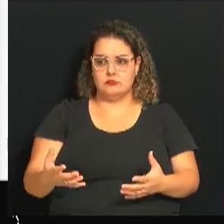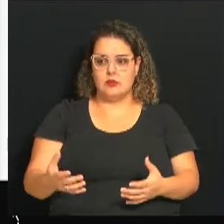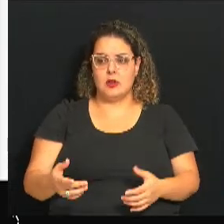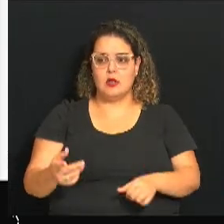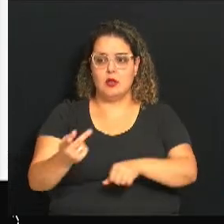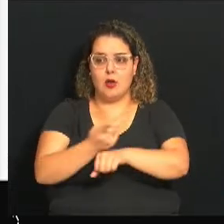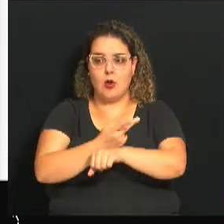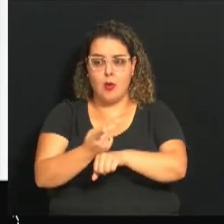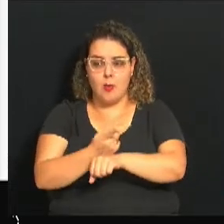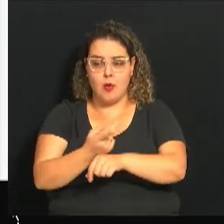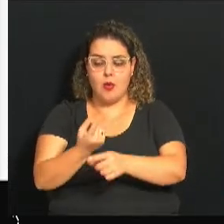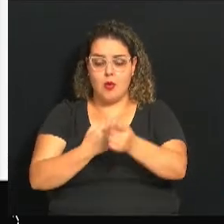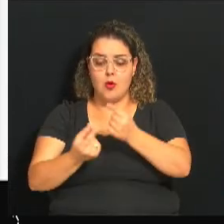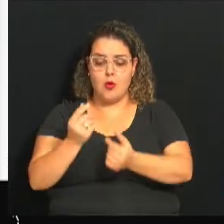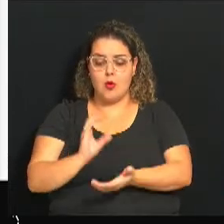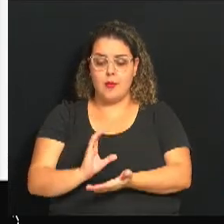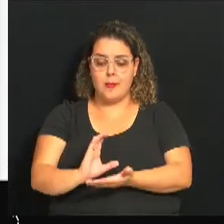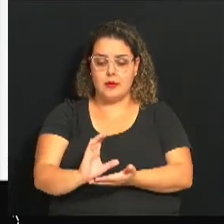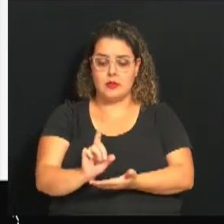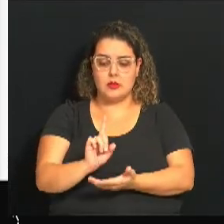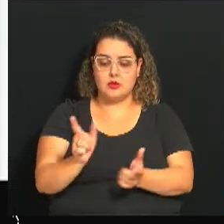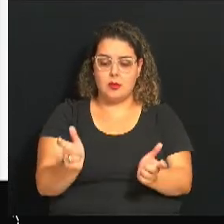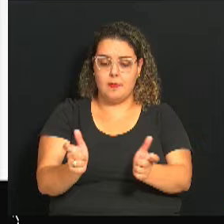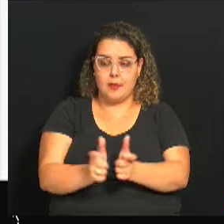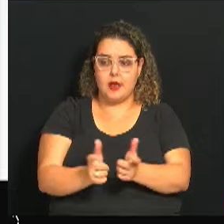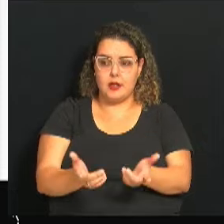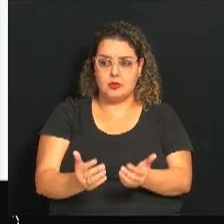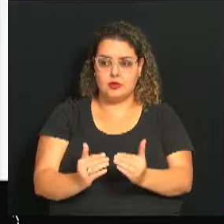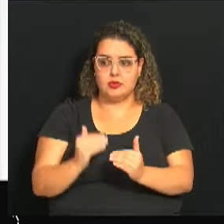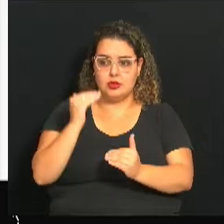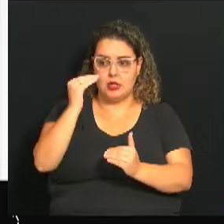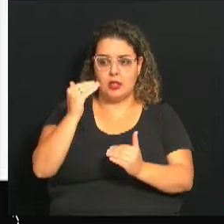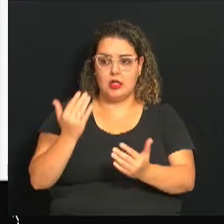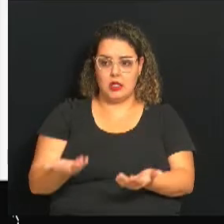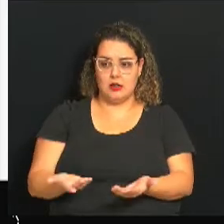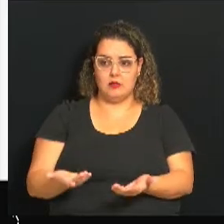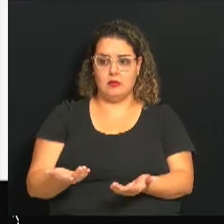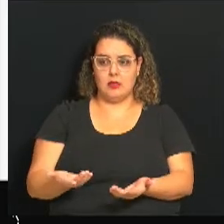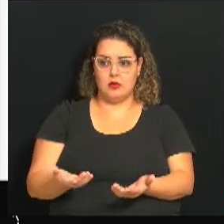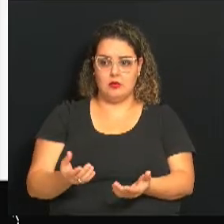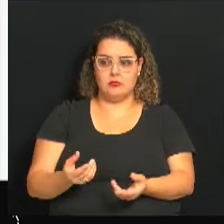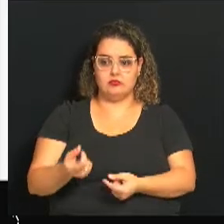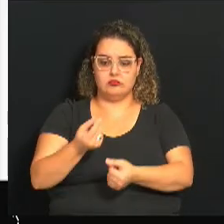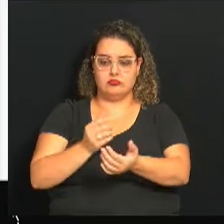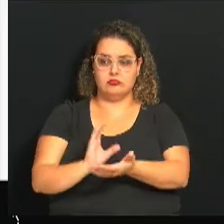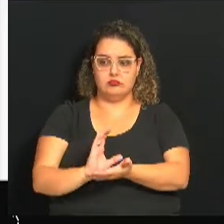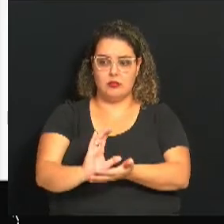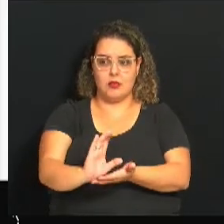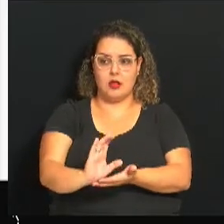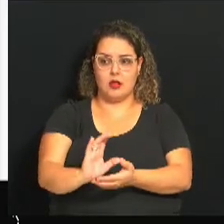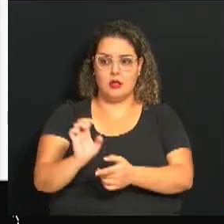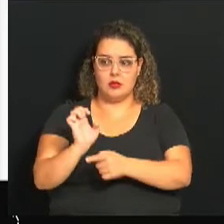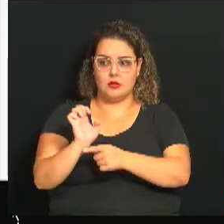um investimento não só abaixo e elevado, e investimentos a níveis estaduais, federais e